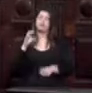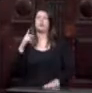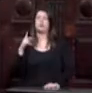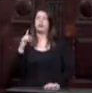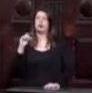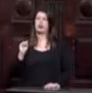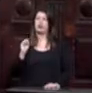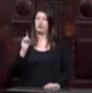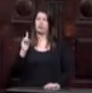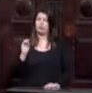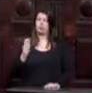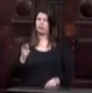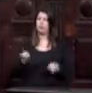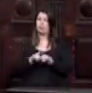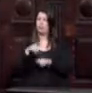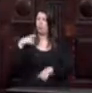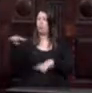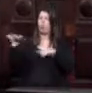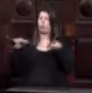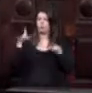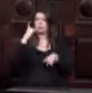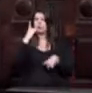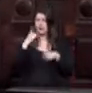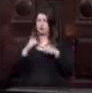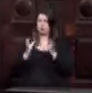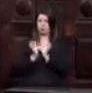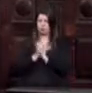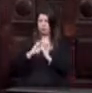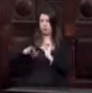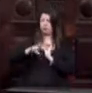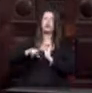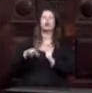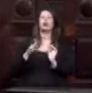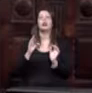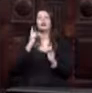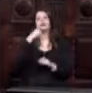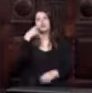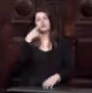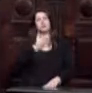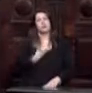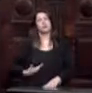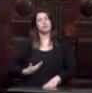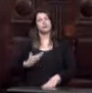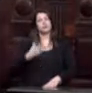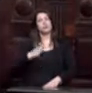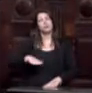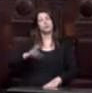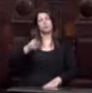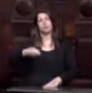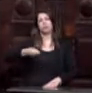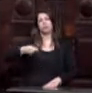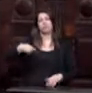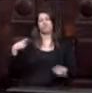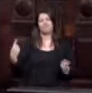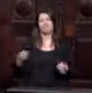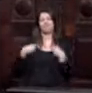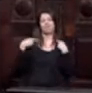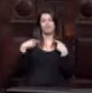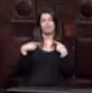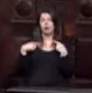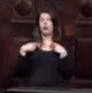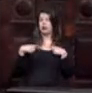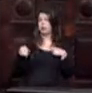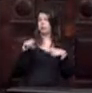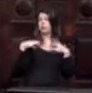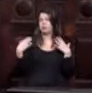outros parlamentares de diversos partidos, que a Defensoria Pública do Estado do Rio de Janeiro seria duramente atingida. Não